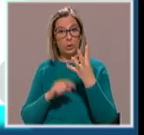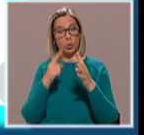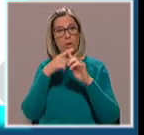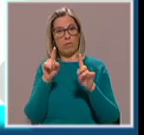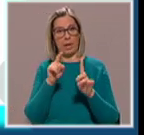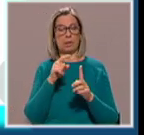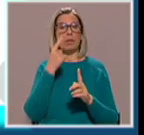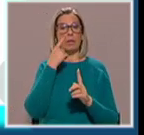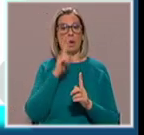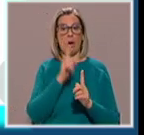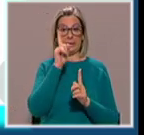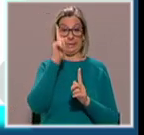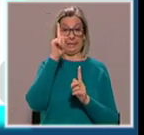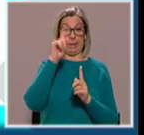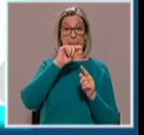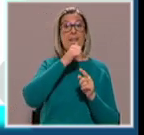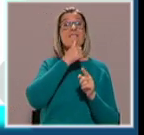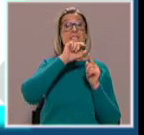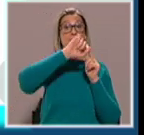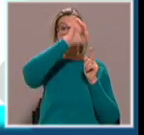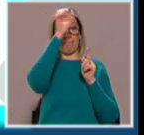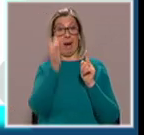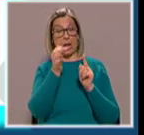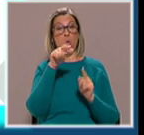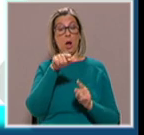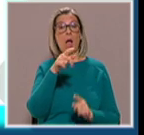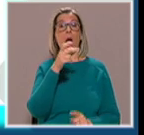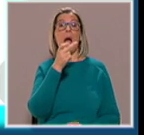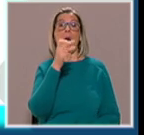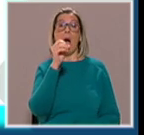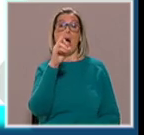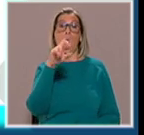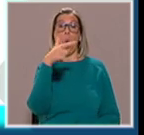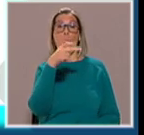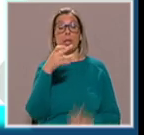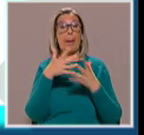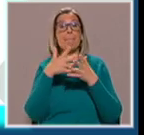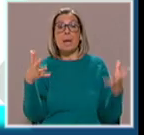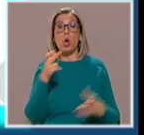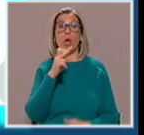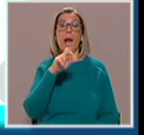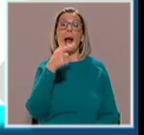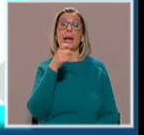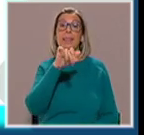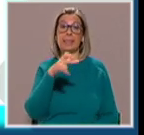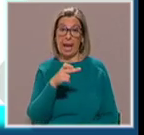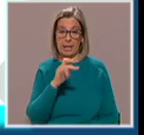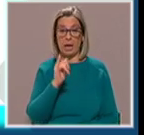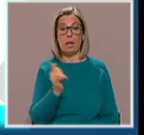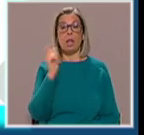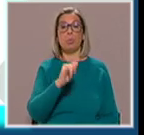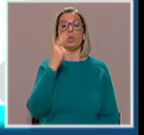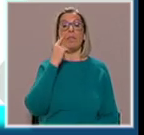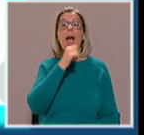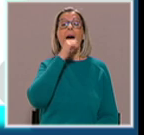lá em cima, podem ver ali representada a vermelho, é a maior artéria do nosso corpo. Depois temos a artéria pulmonar, ali